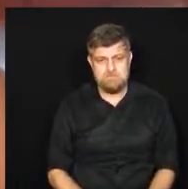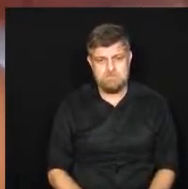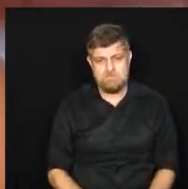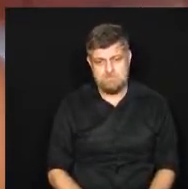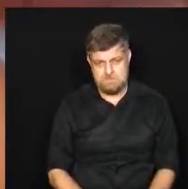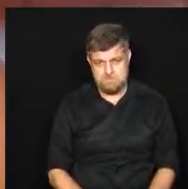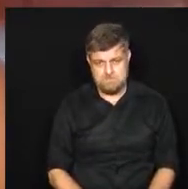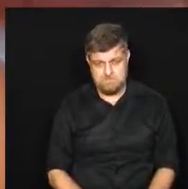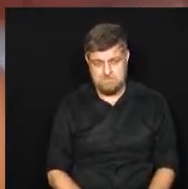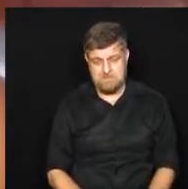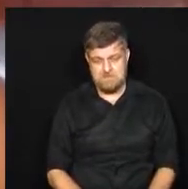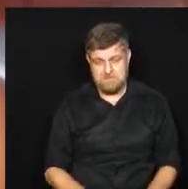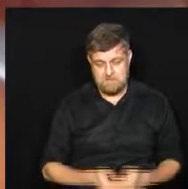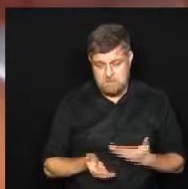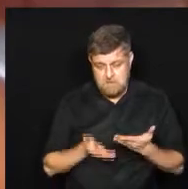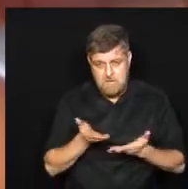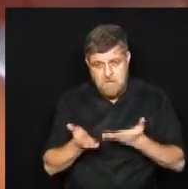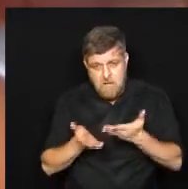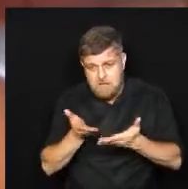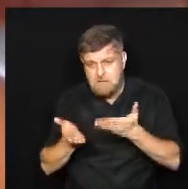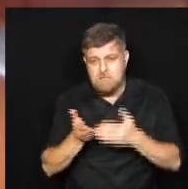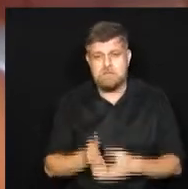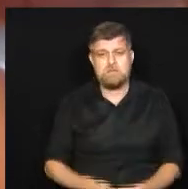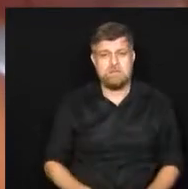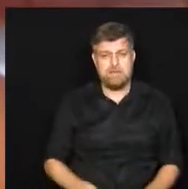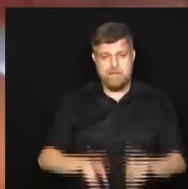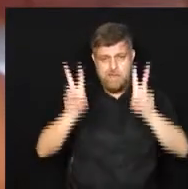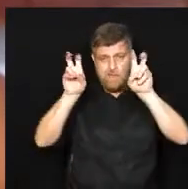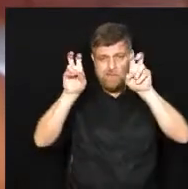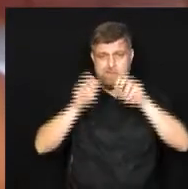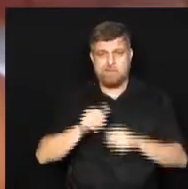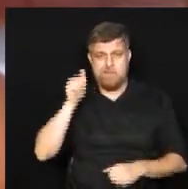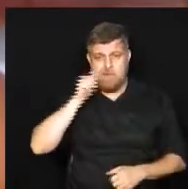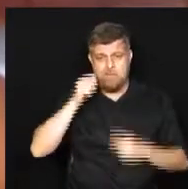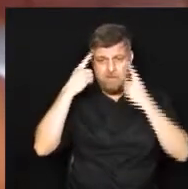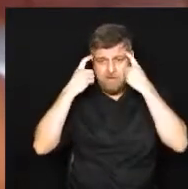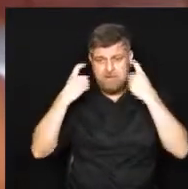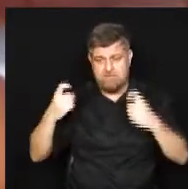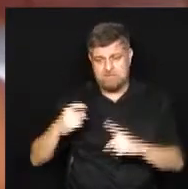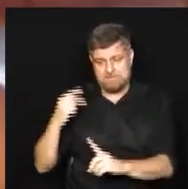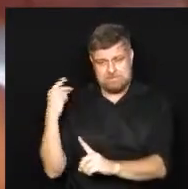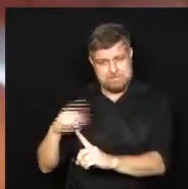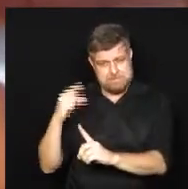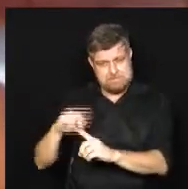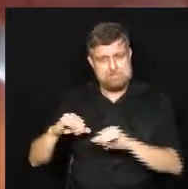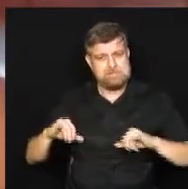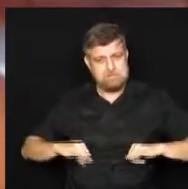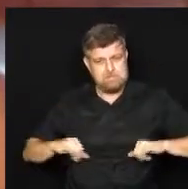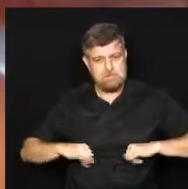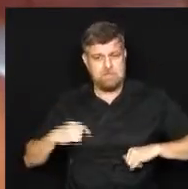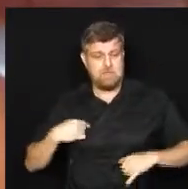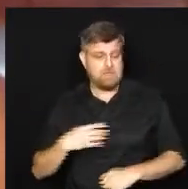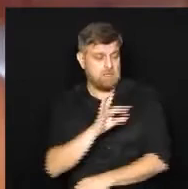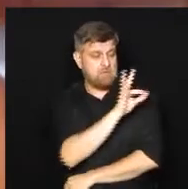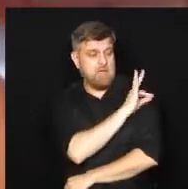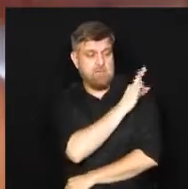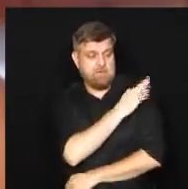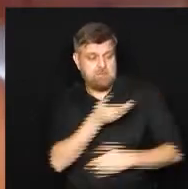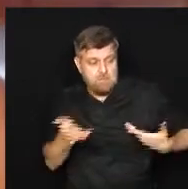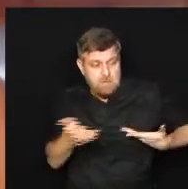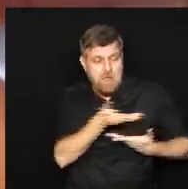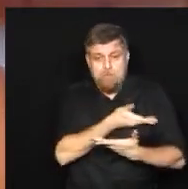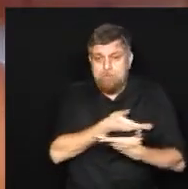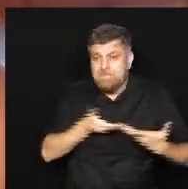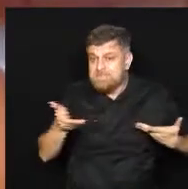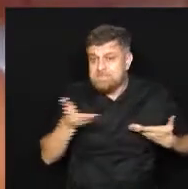de uma forma de tratar a questão da violência doméstica, e a gente precisa dialogar com o Executivo